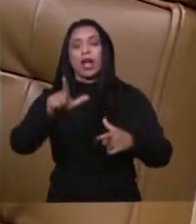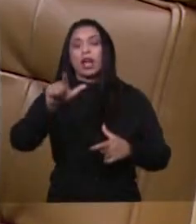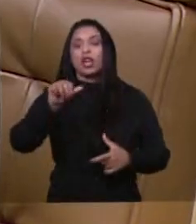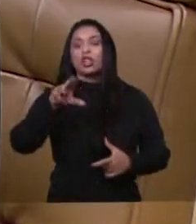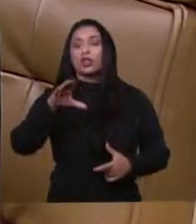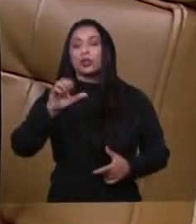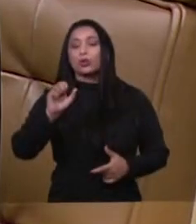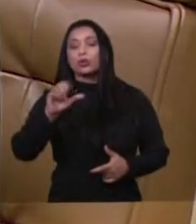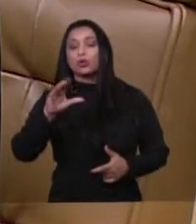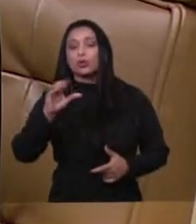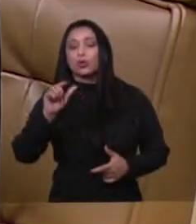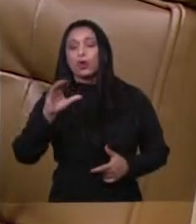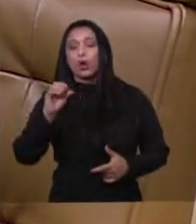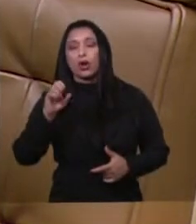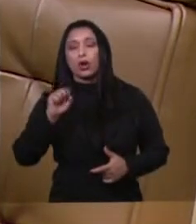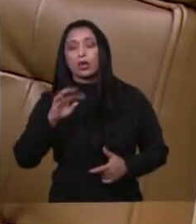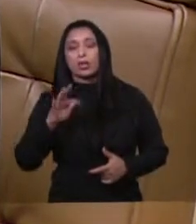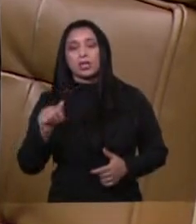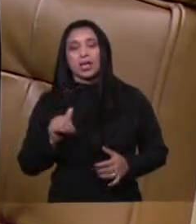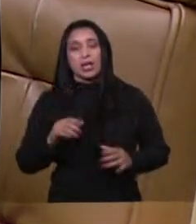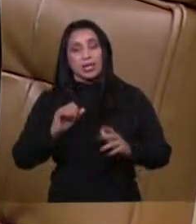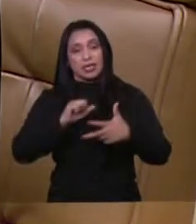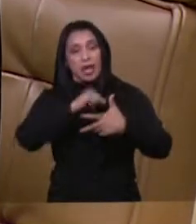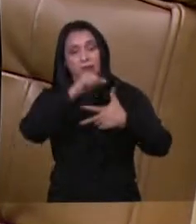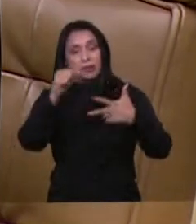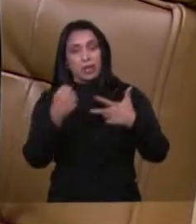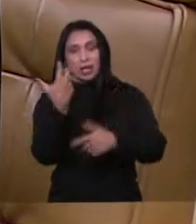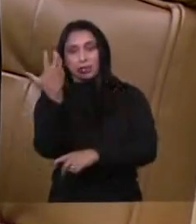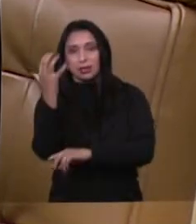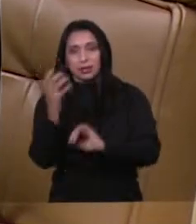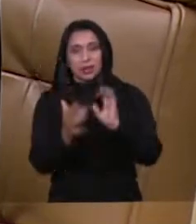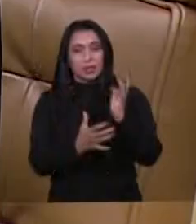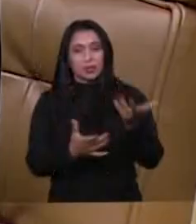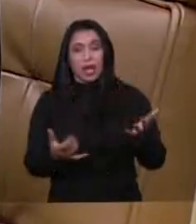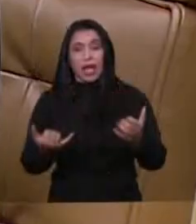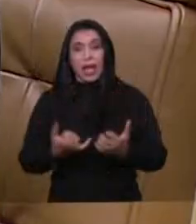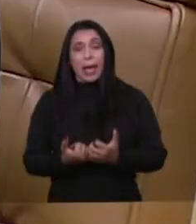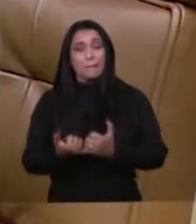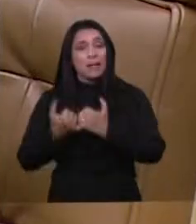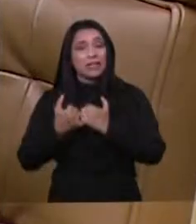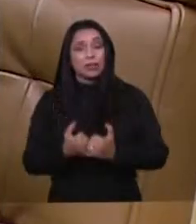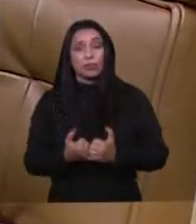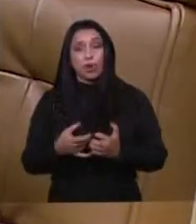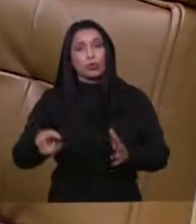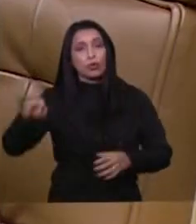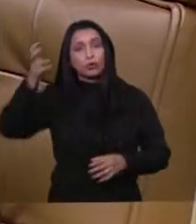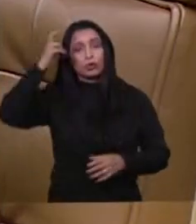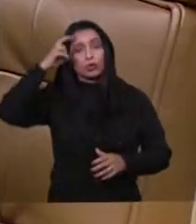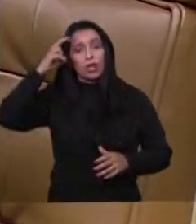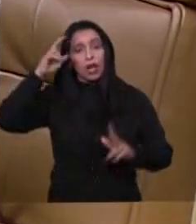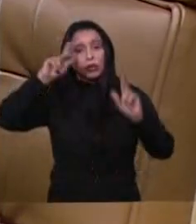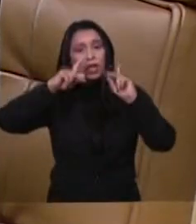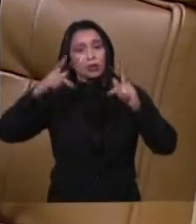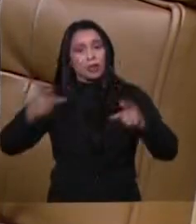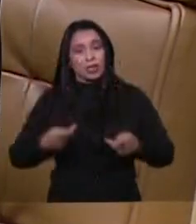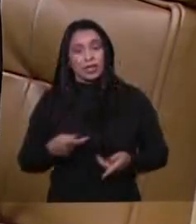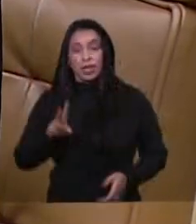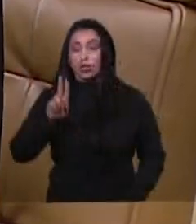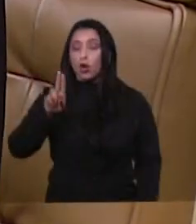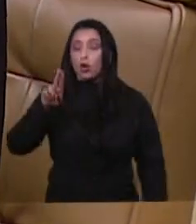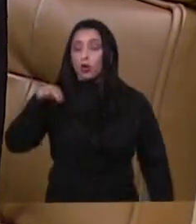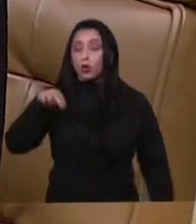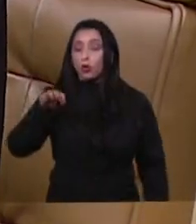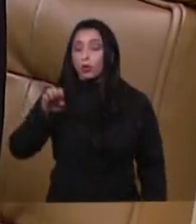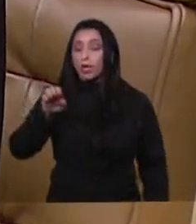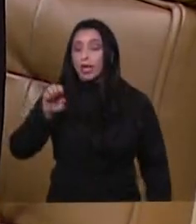Três Poderes e seus bens integrados. O conjunto urbano de Brasília é patrimônio cultural da humanidade e encontra-se protegido pela Unesco